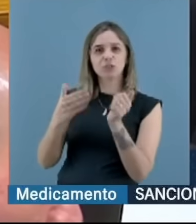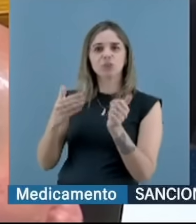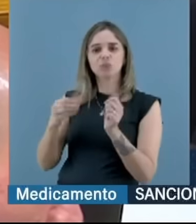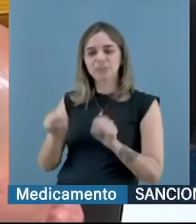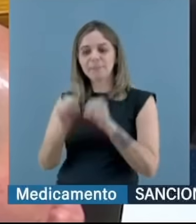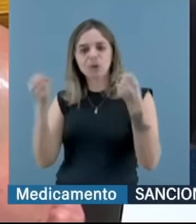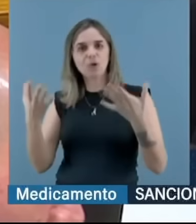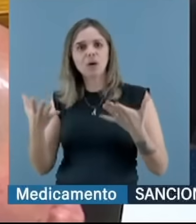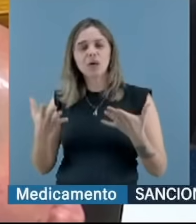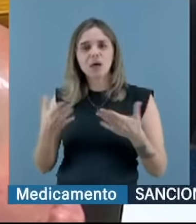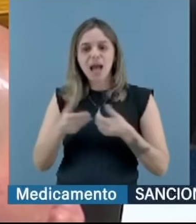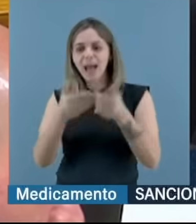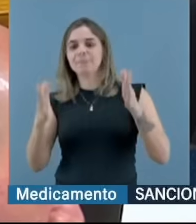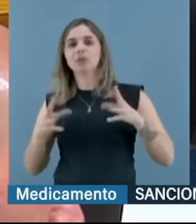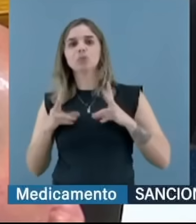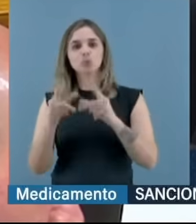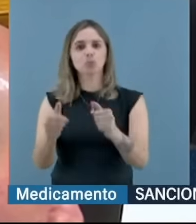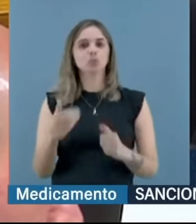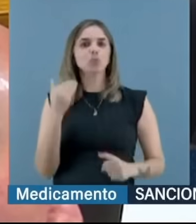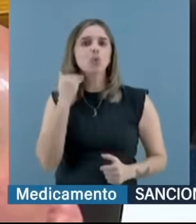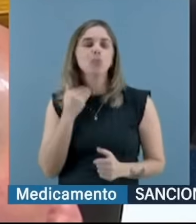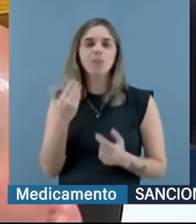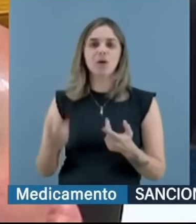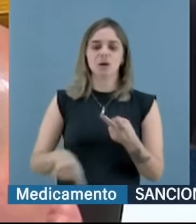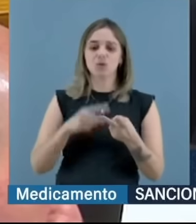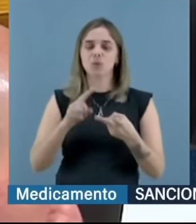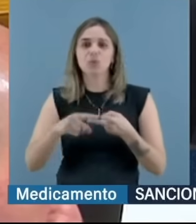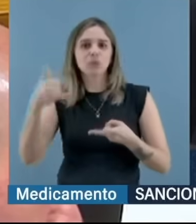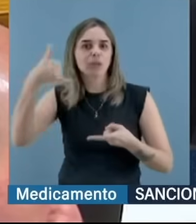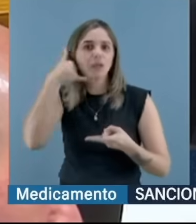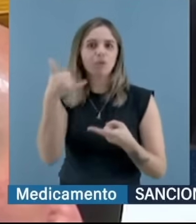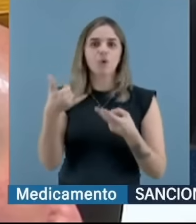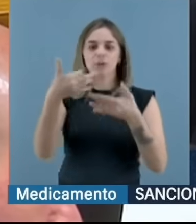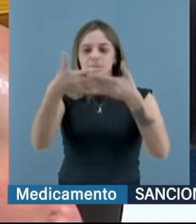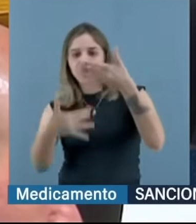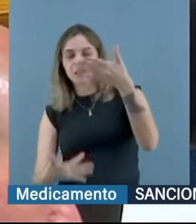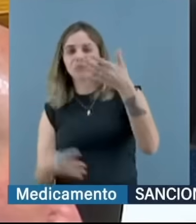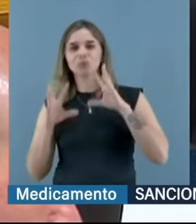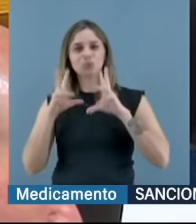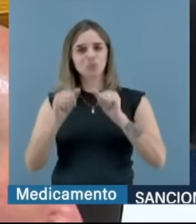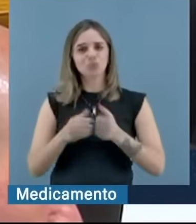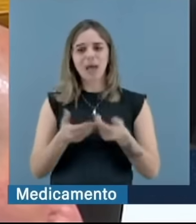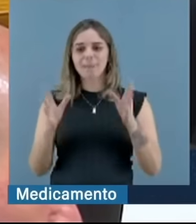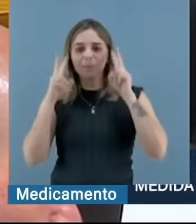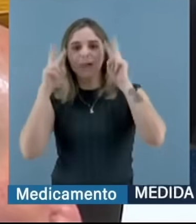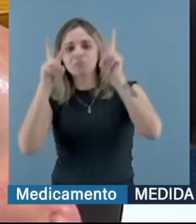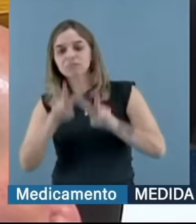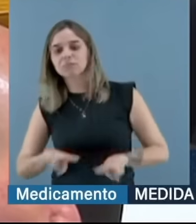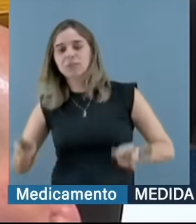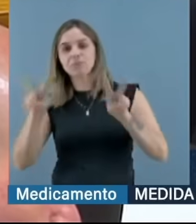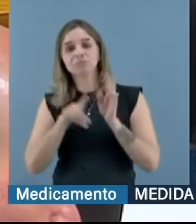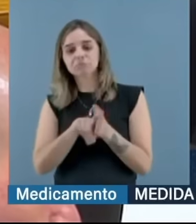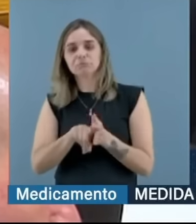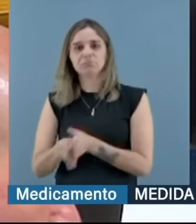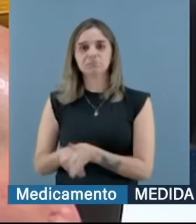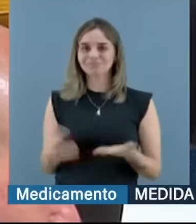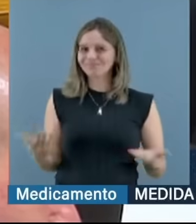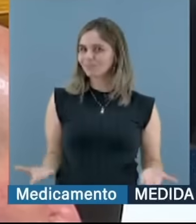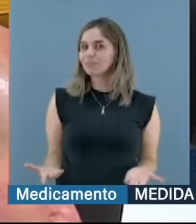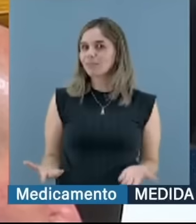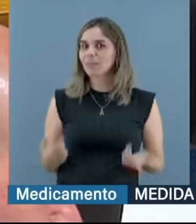da conta bancária dela. Imaginem se essa onda pega, se cria-se esse precedente aqui. Foi nesse momento, quando eu questionei isso,